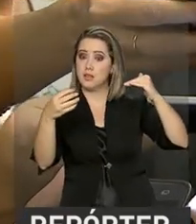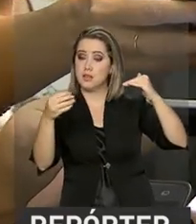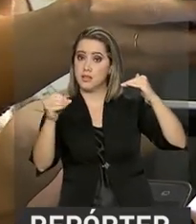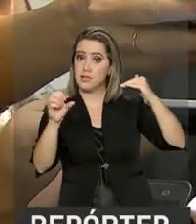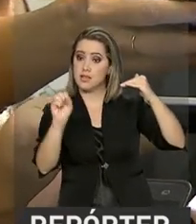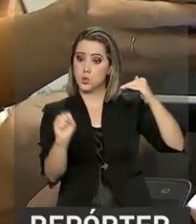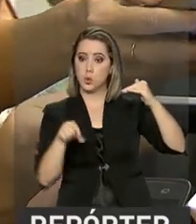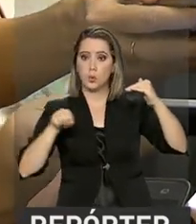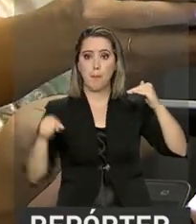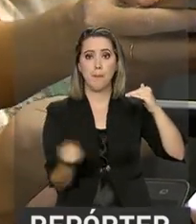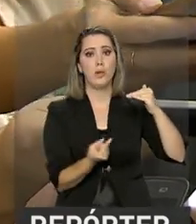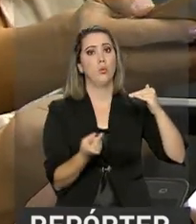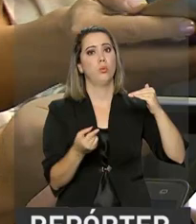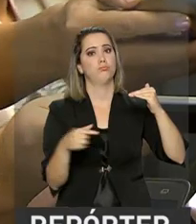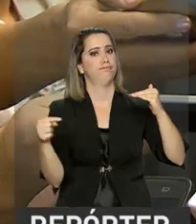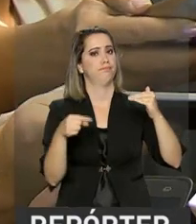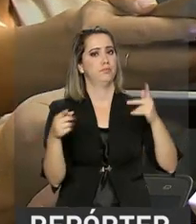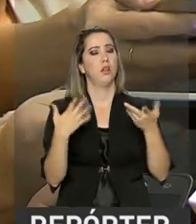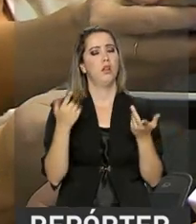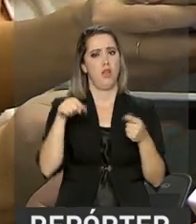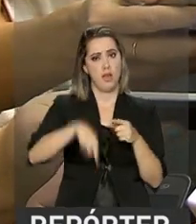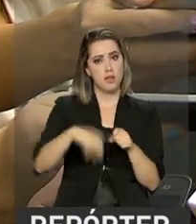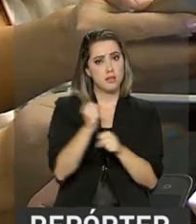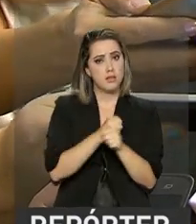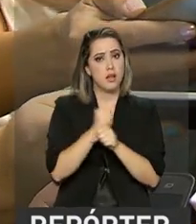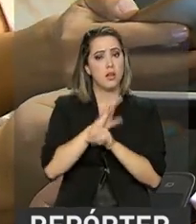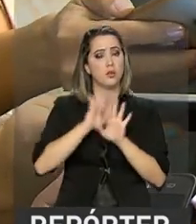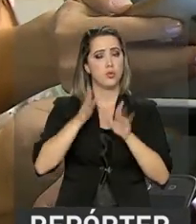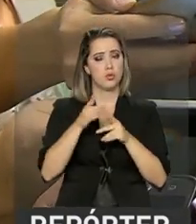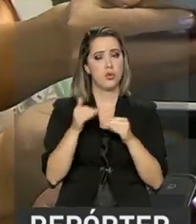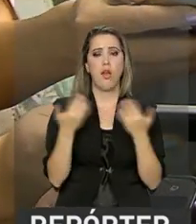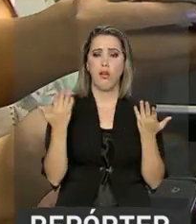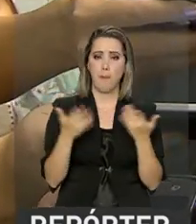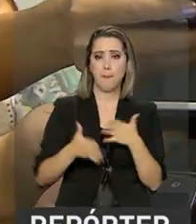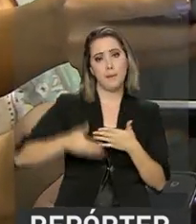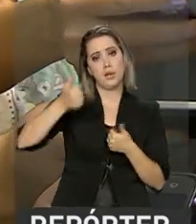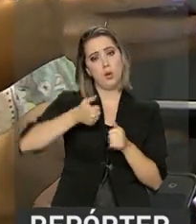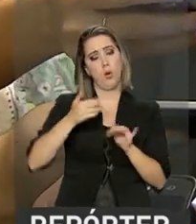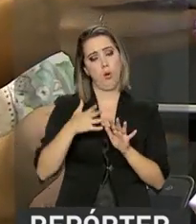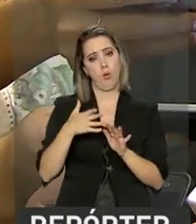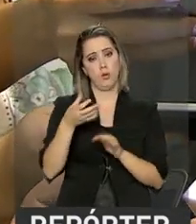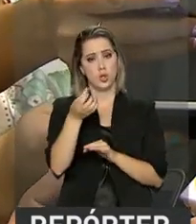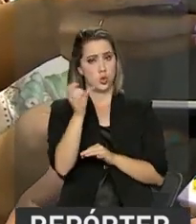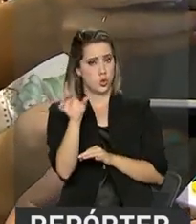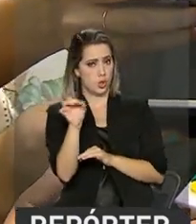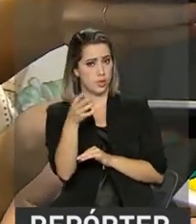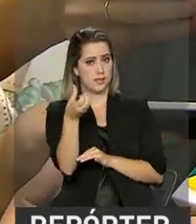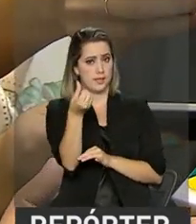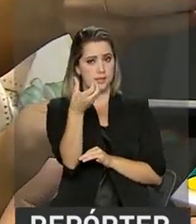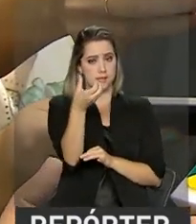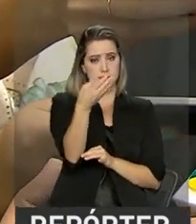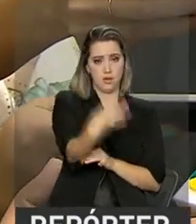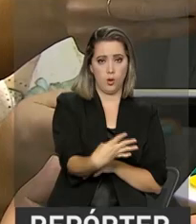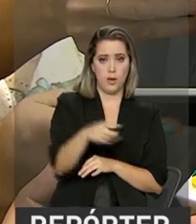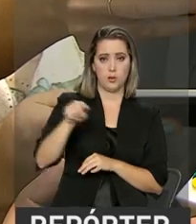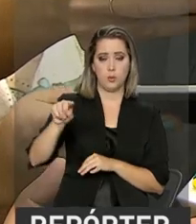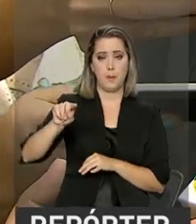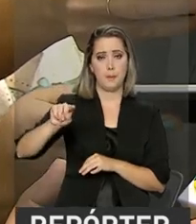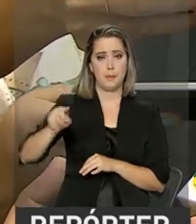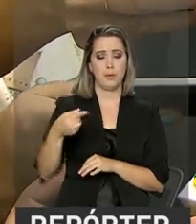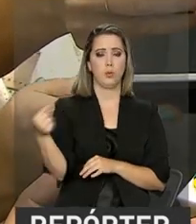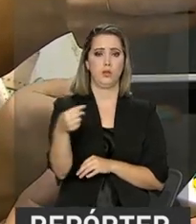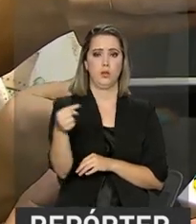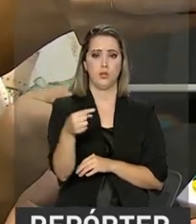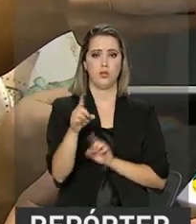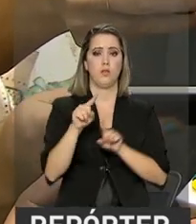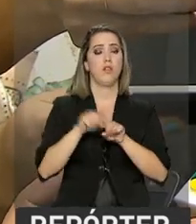primeiro trimestre de 2017, os números já foram menores, foram 64 mil postos de trabalho